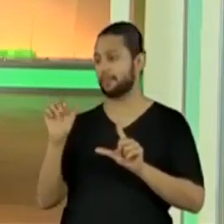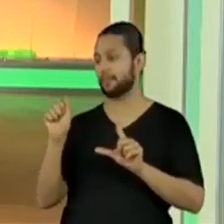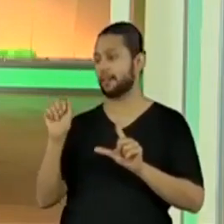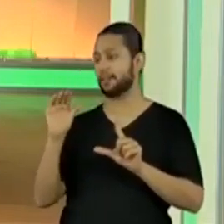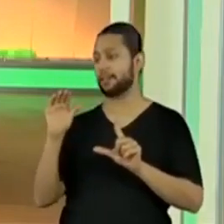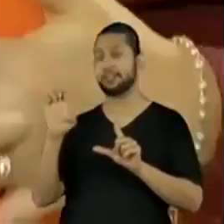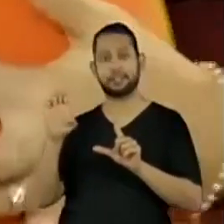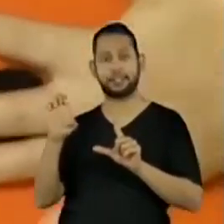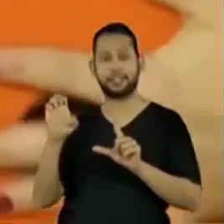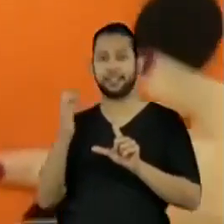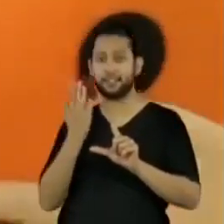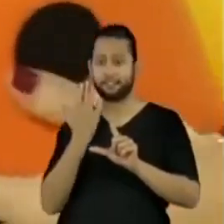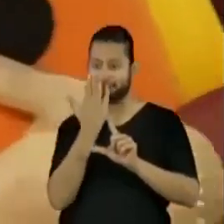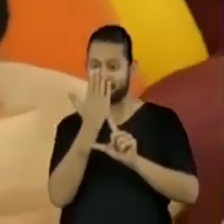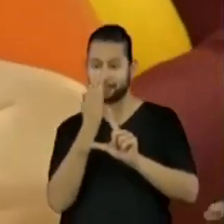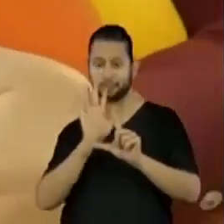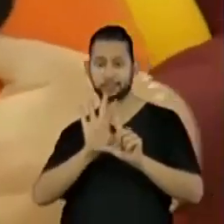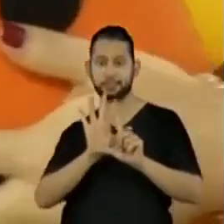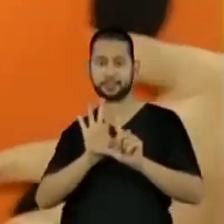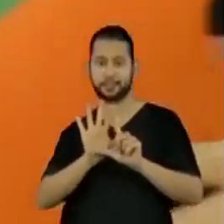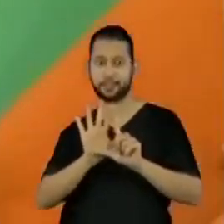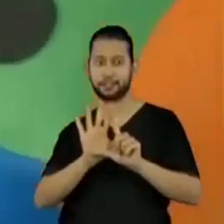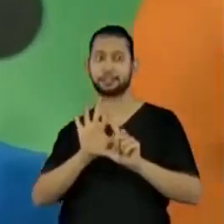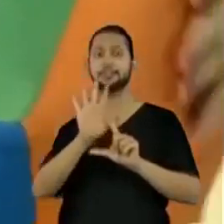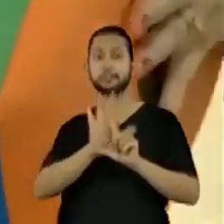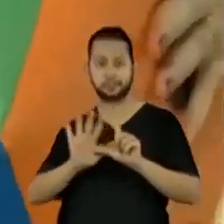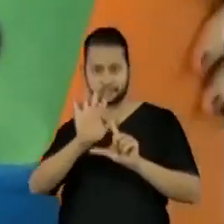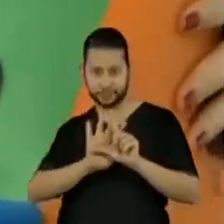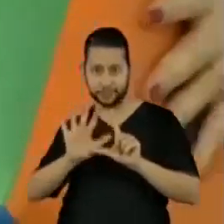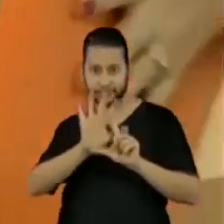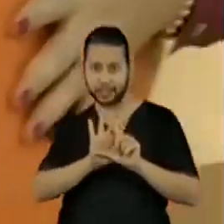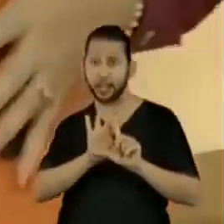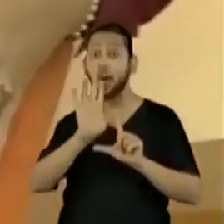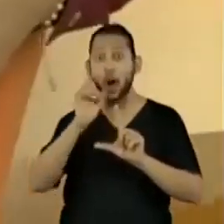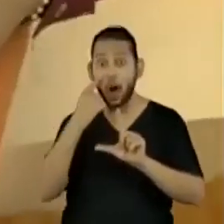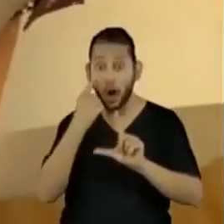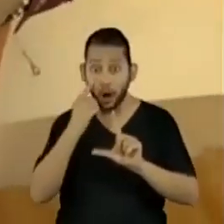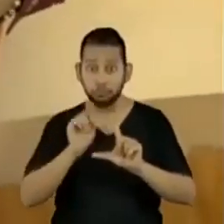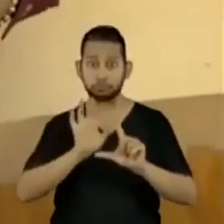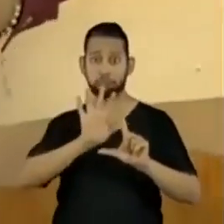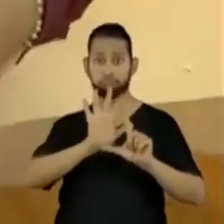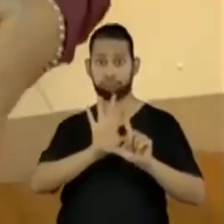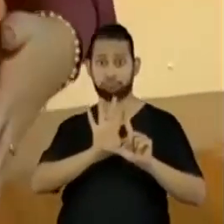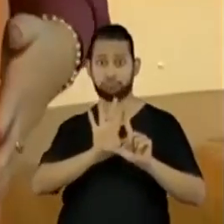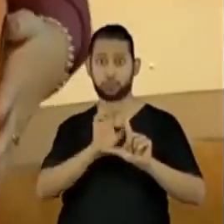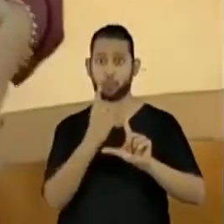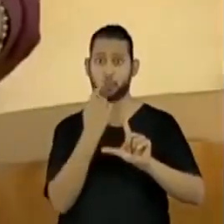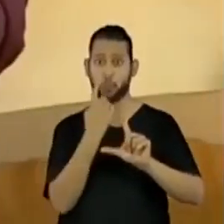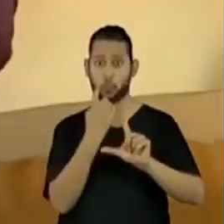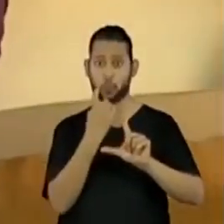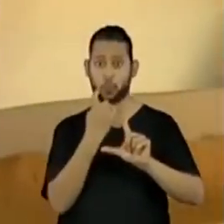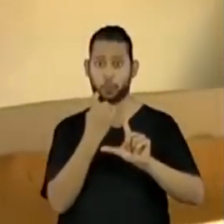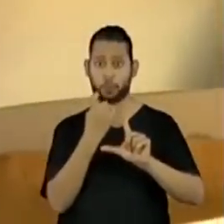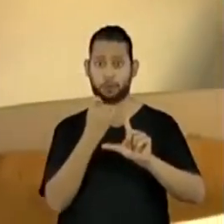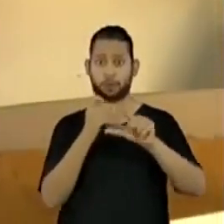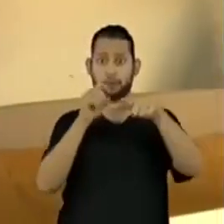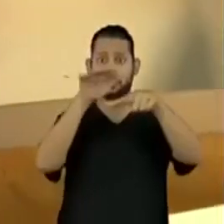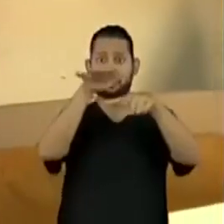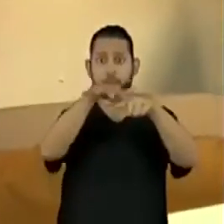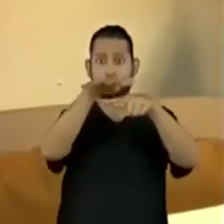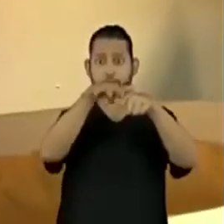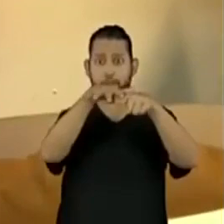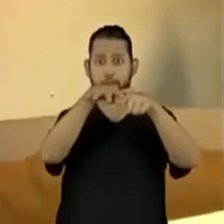cubo, ele tem quantas faces? Tem aqui uma, tem essa roxa